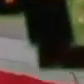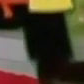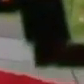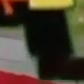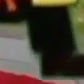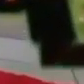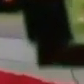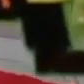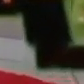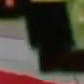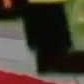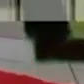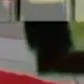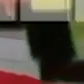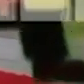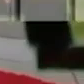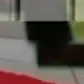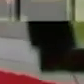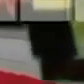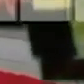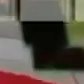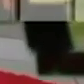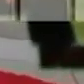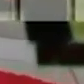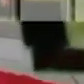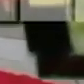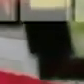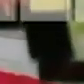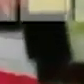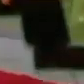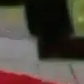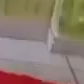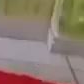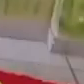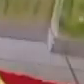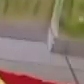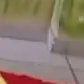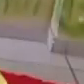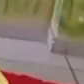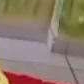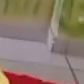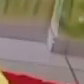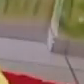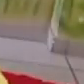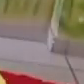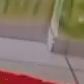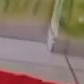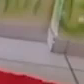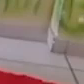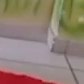desejo, na prisão foi acabar. A esposa Catirina trazia no bucho um